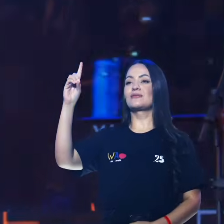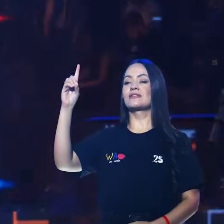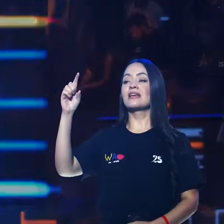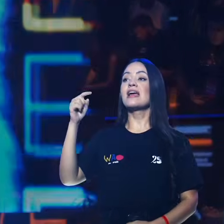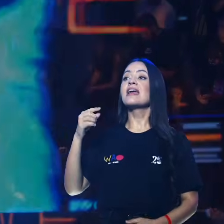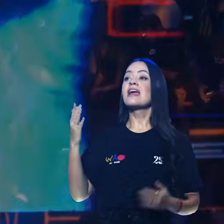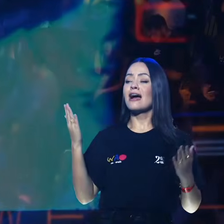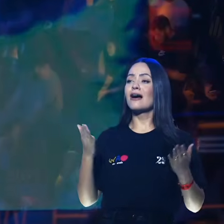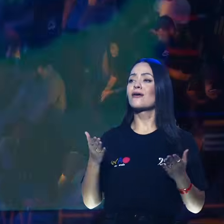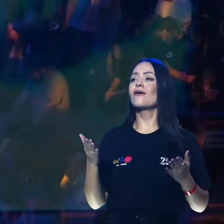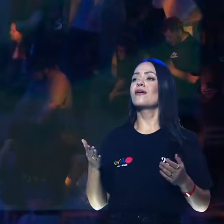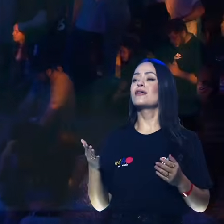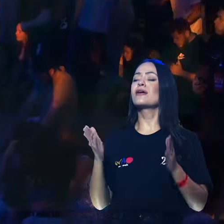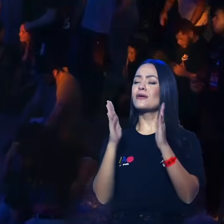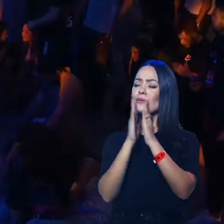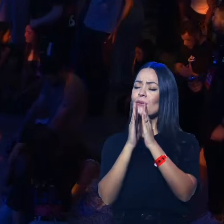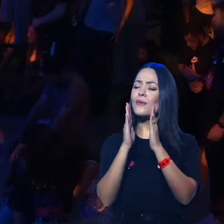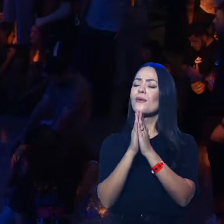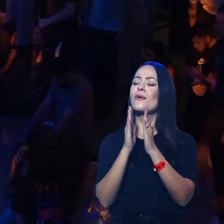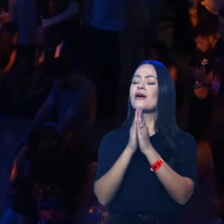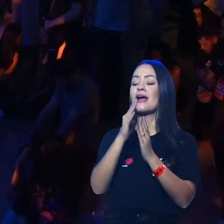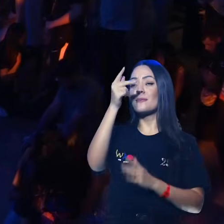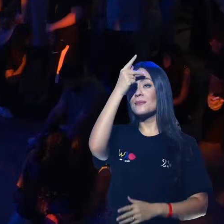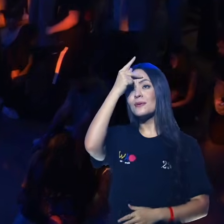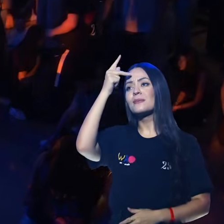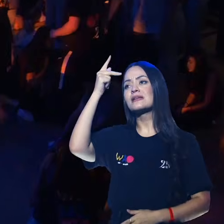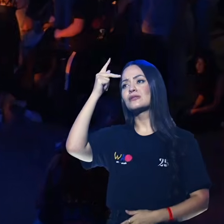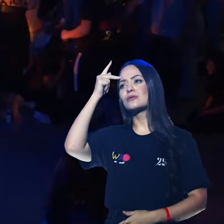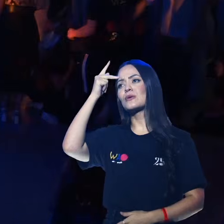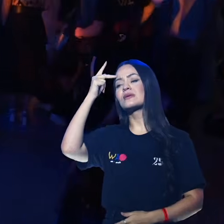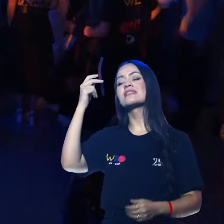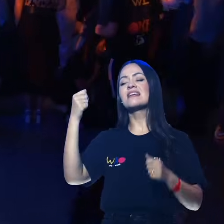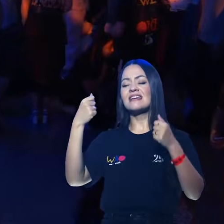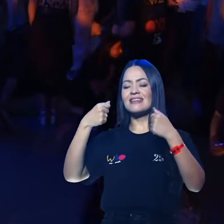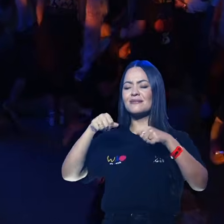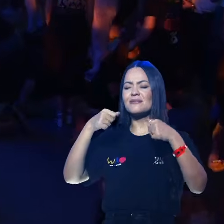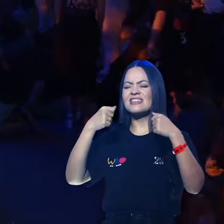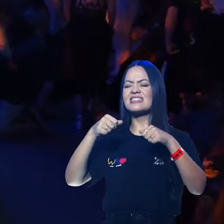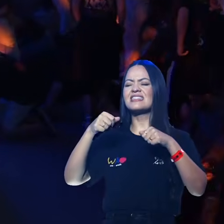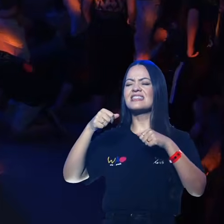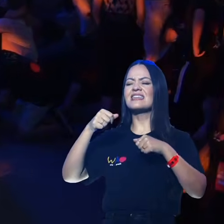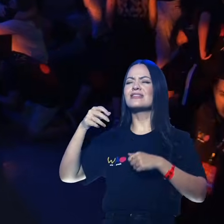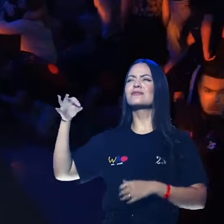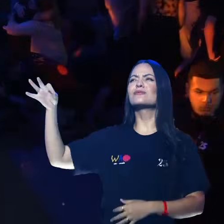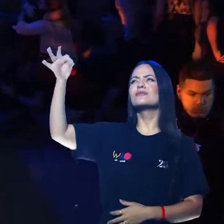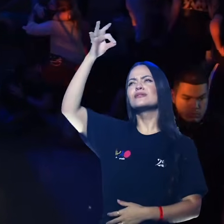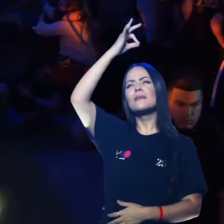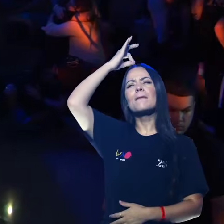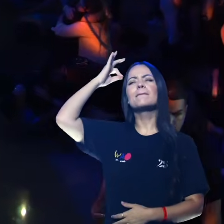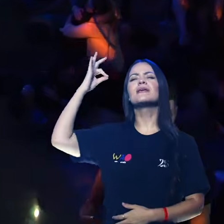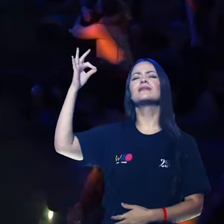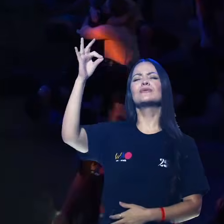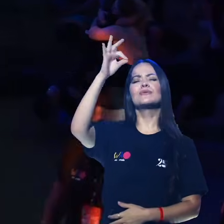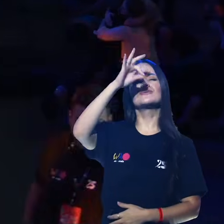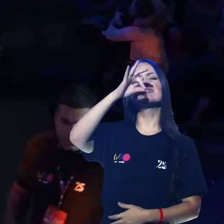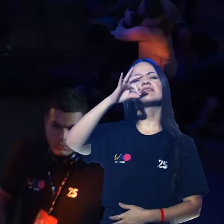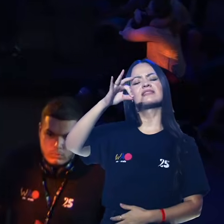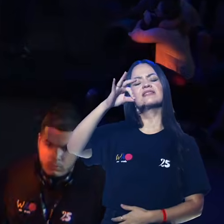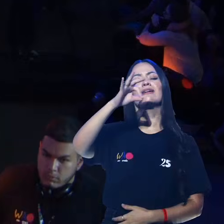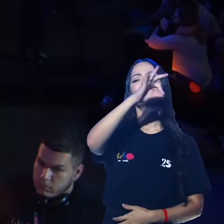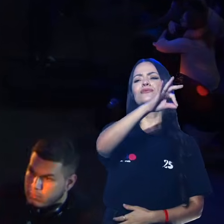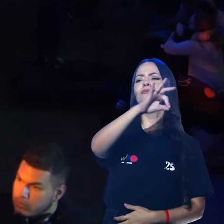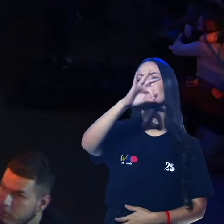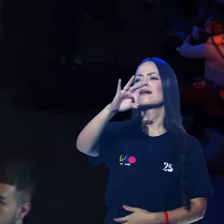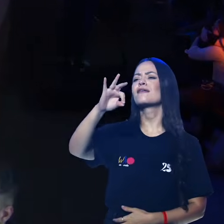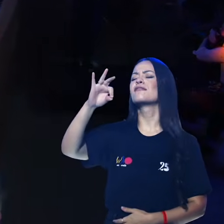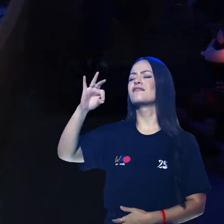vão receber essa graça. O Espírito Santo de Deus vai morar em você. E esse vazio vai